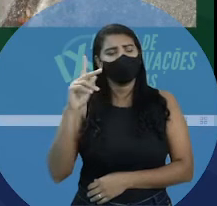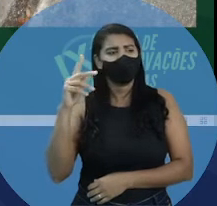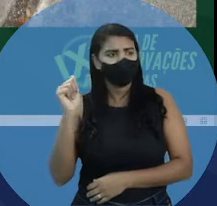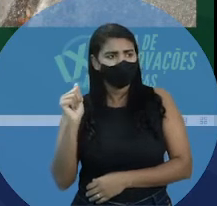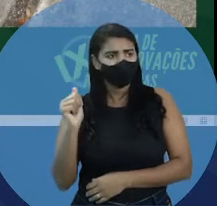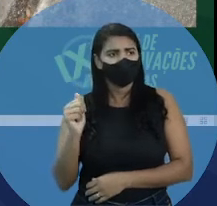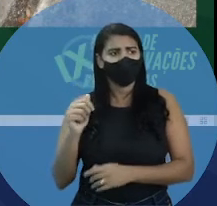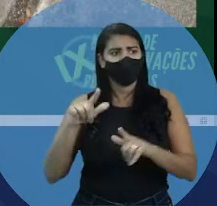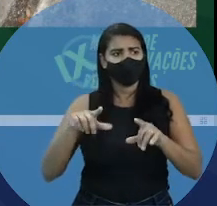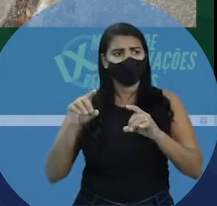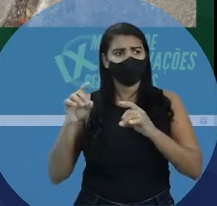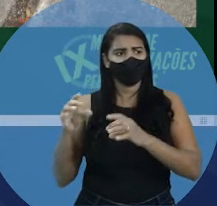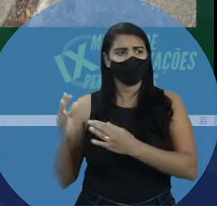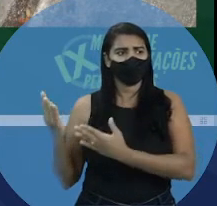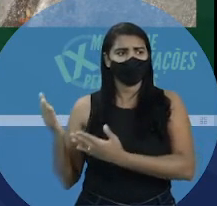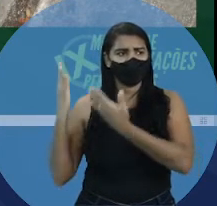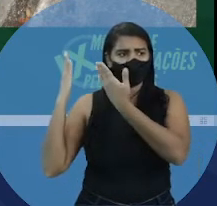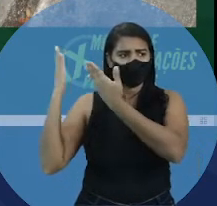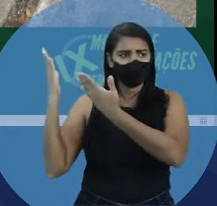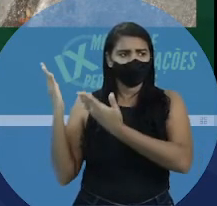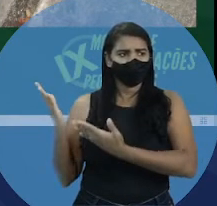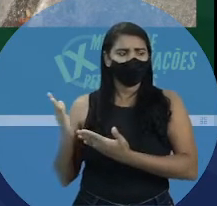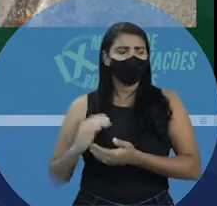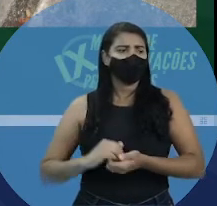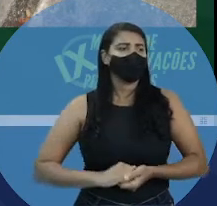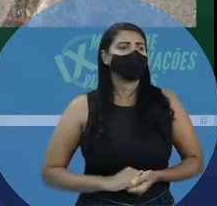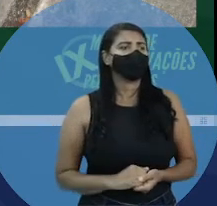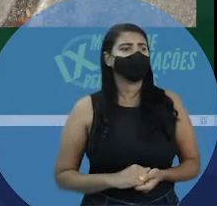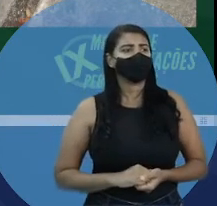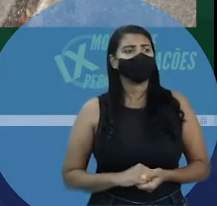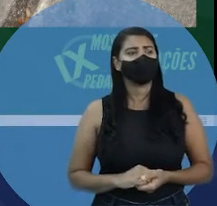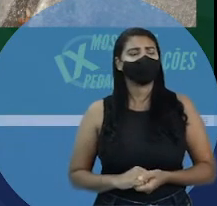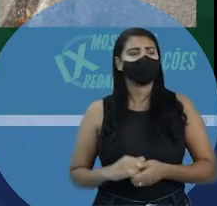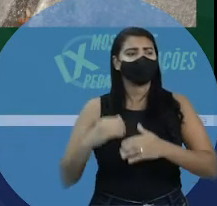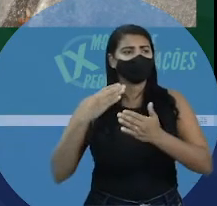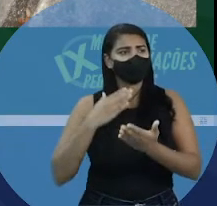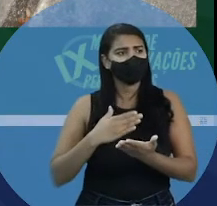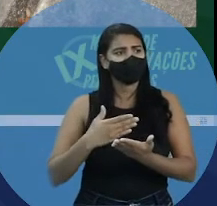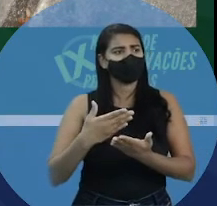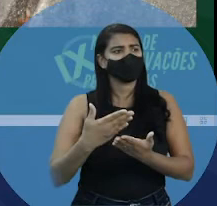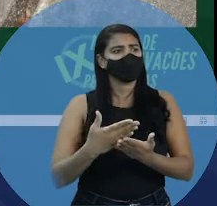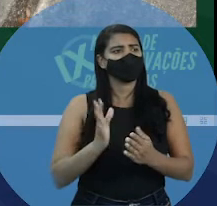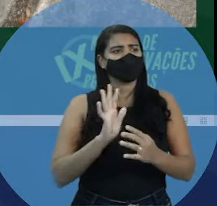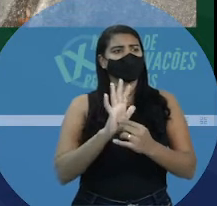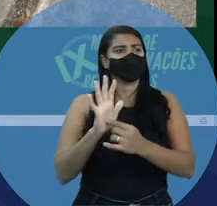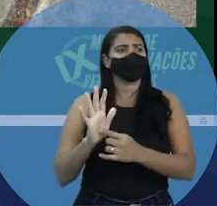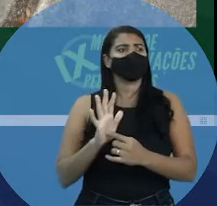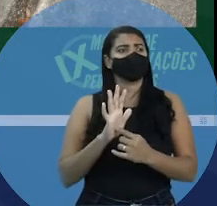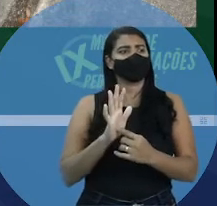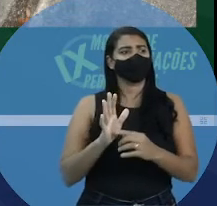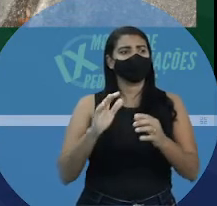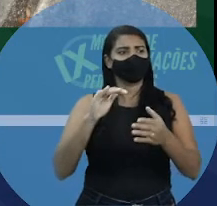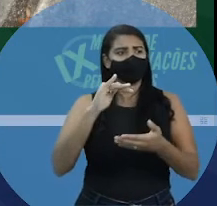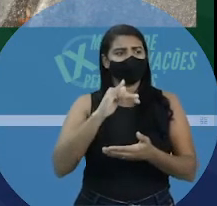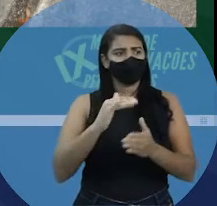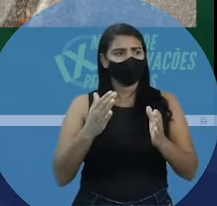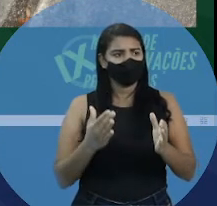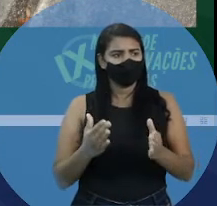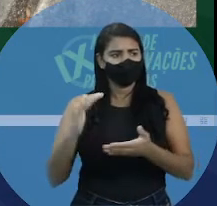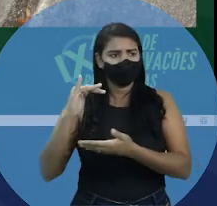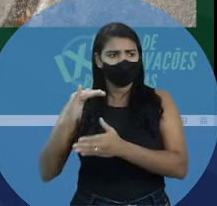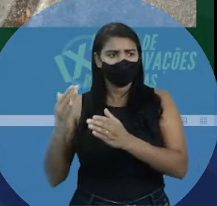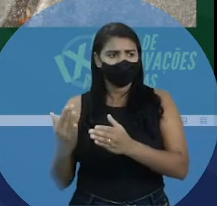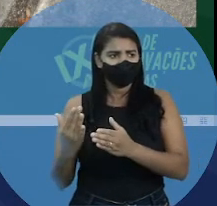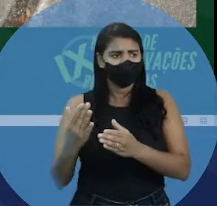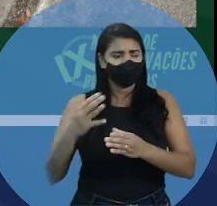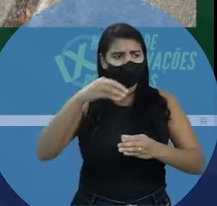Então, os principais resultados e evidências, logo no início, foi que nos jarros que colocamos as pilhas e